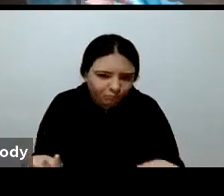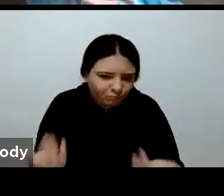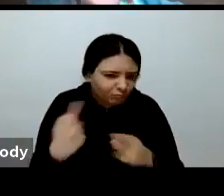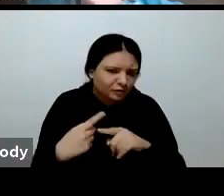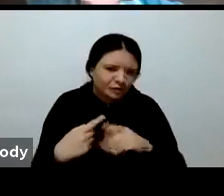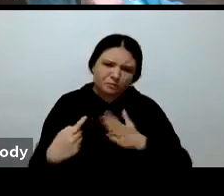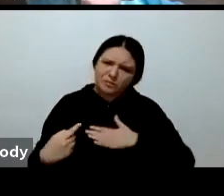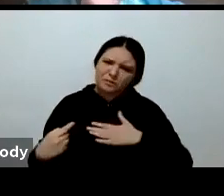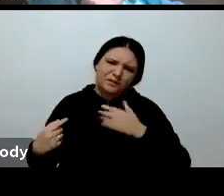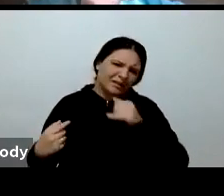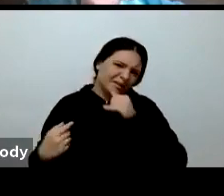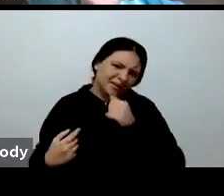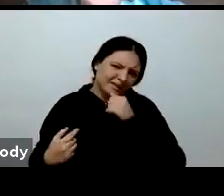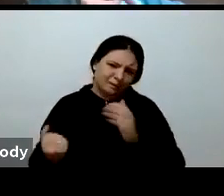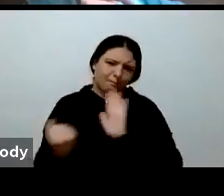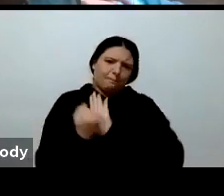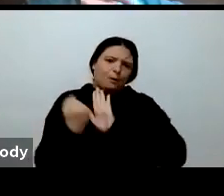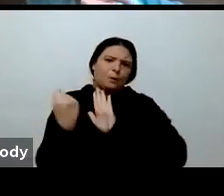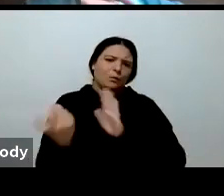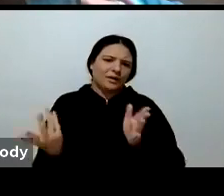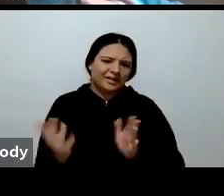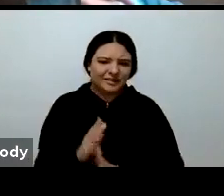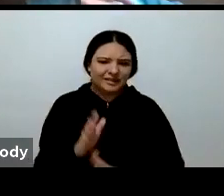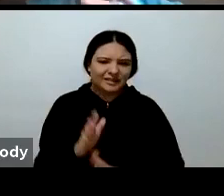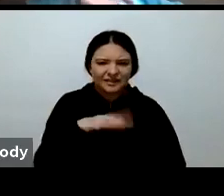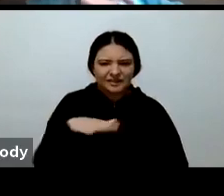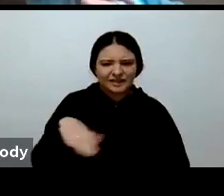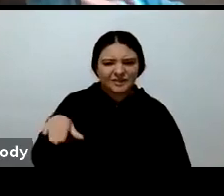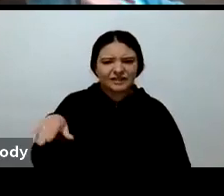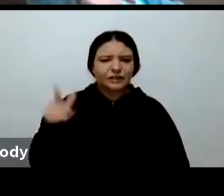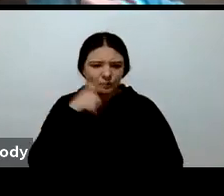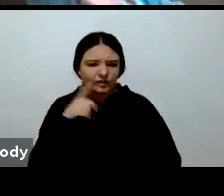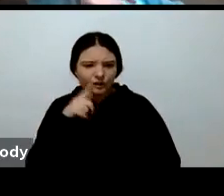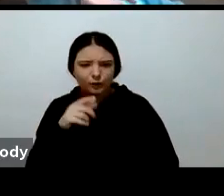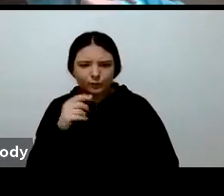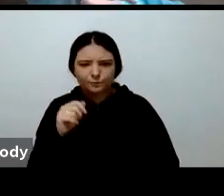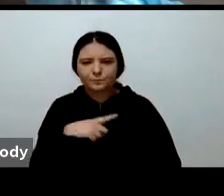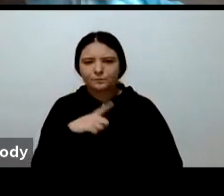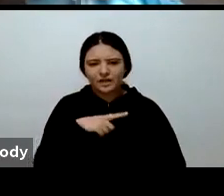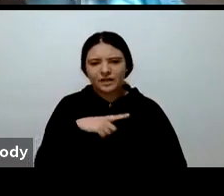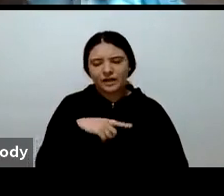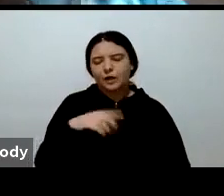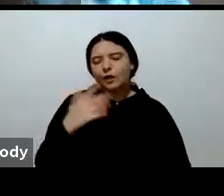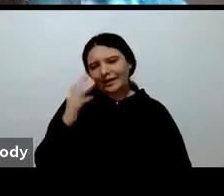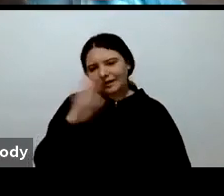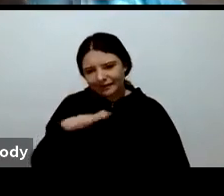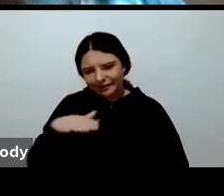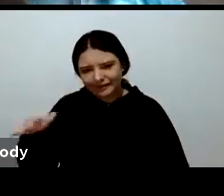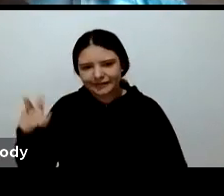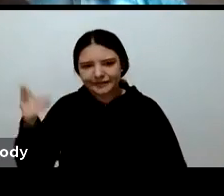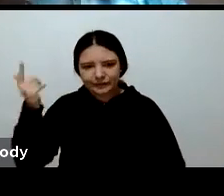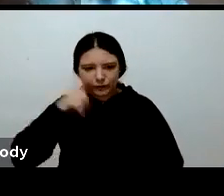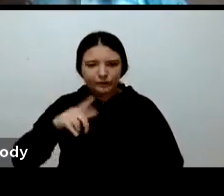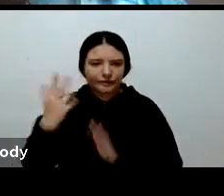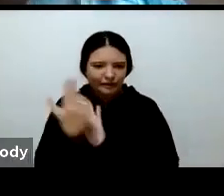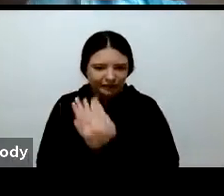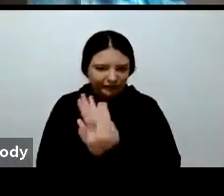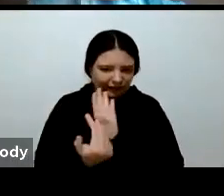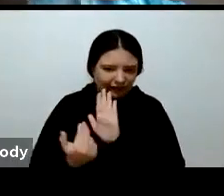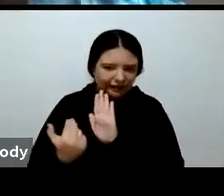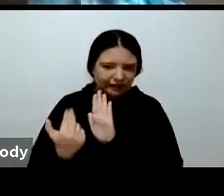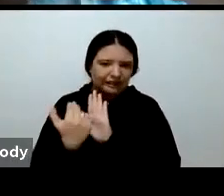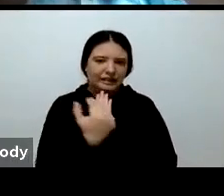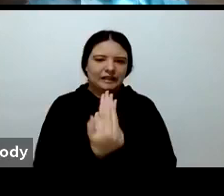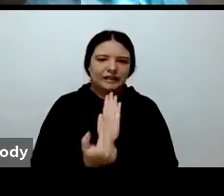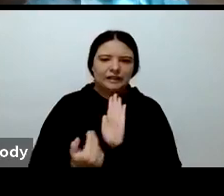estou assim, muito marcada. Aquelas crianças conseguirem... Tem uma cena que elas conseguiram recuperar e desenhar, que, para mim, isso...